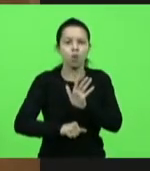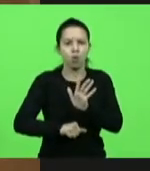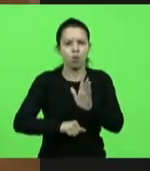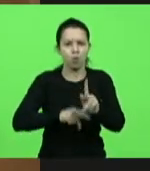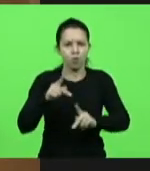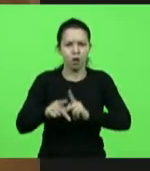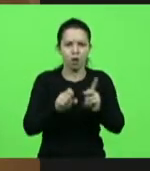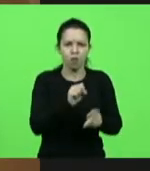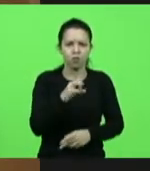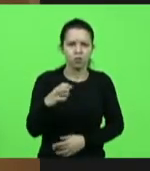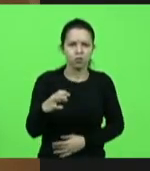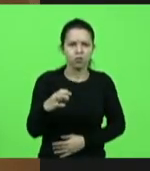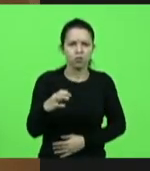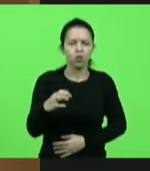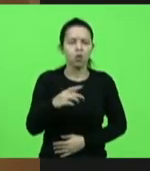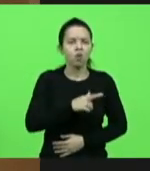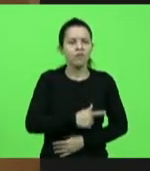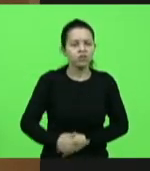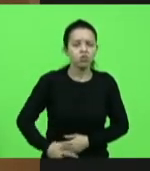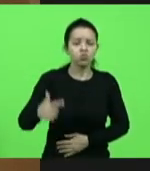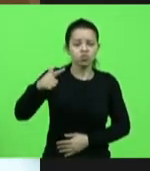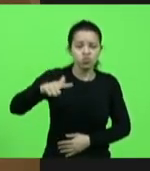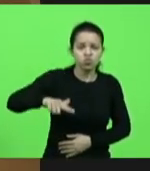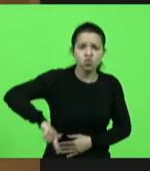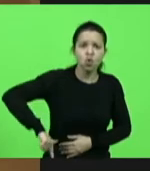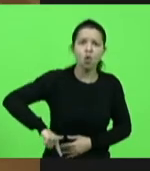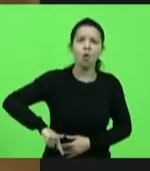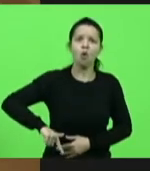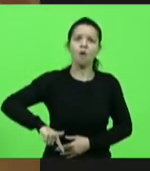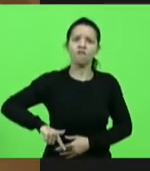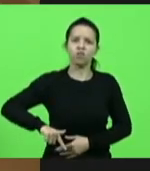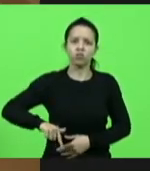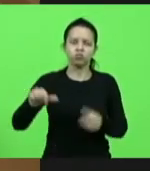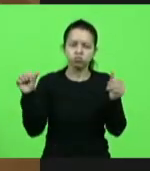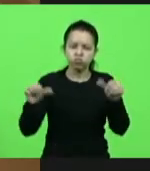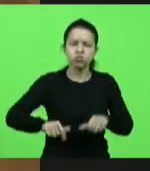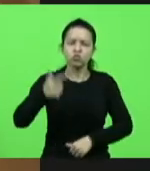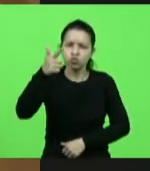de novo, né, fazendo Santa Catarina passar vexame.